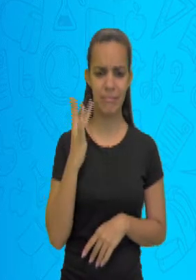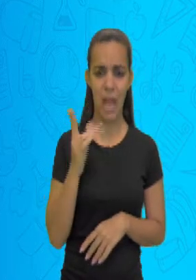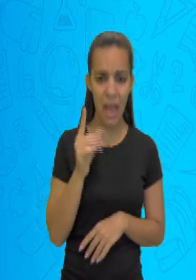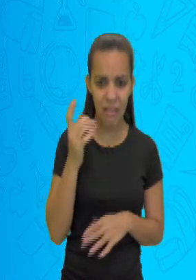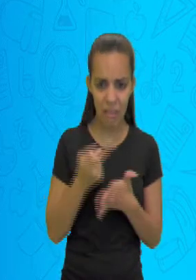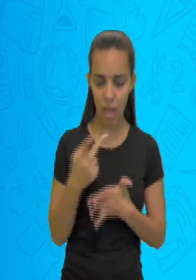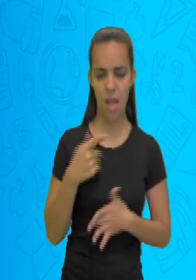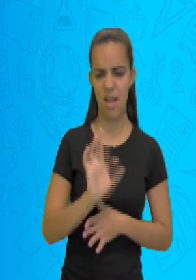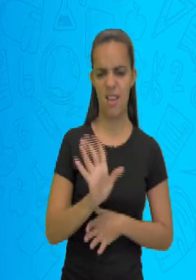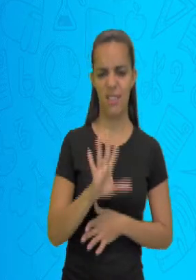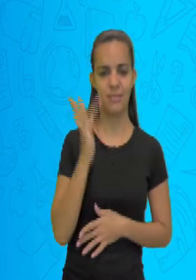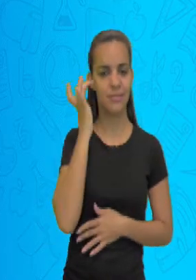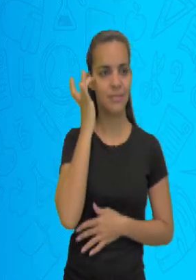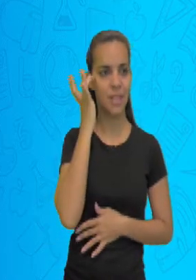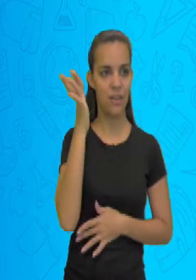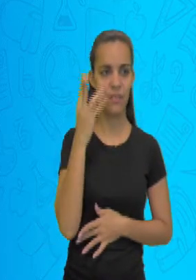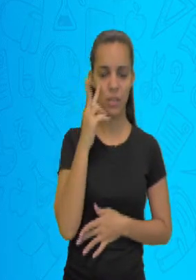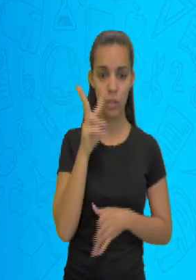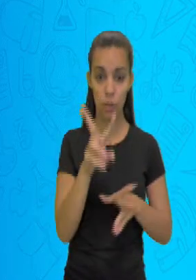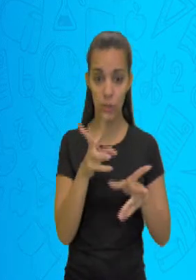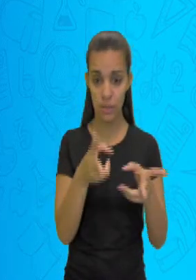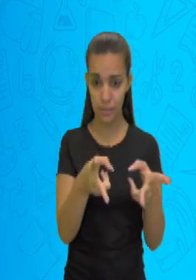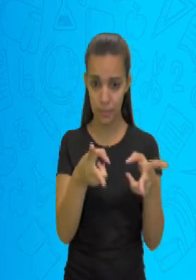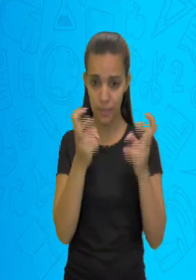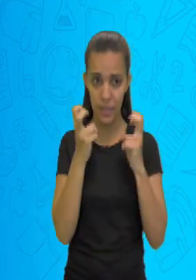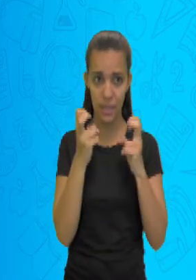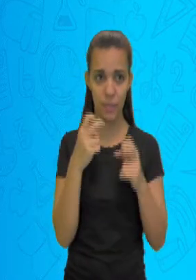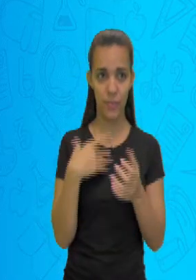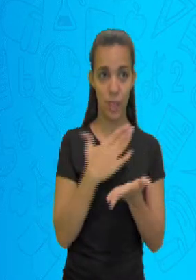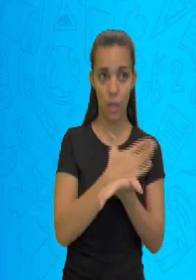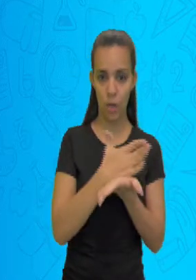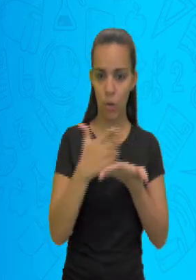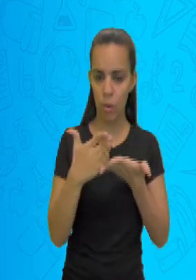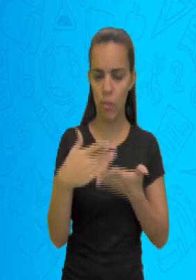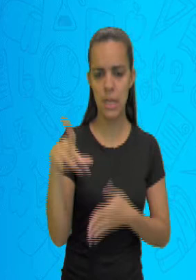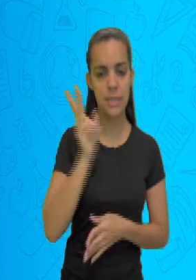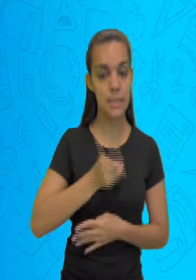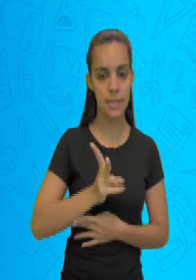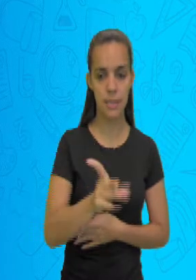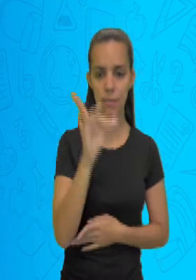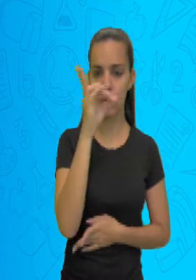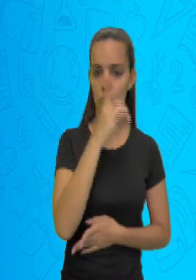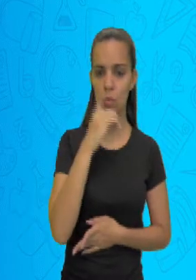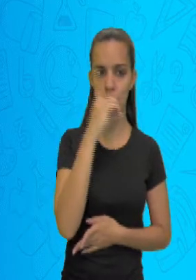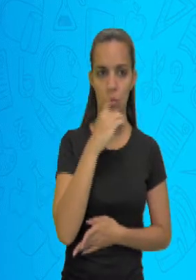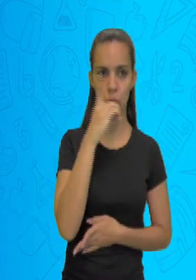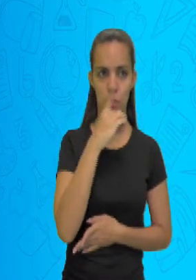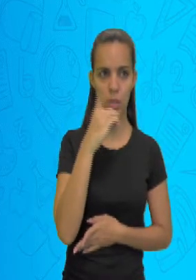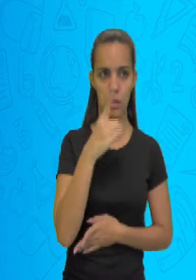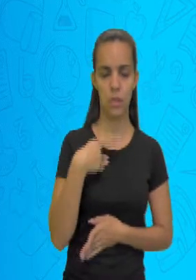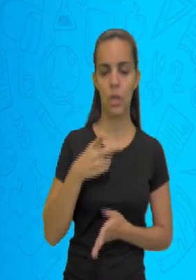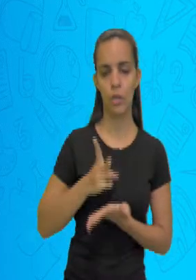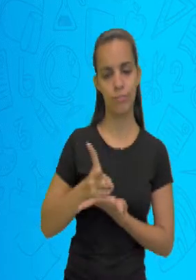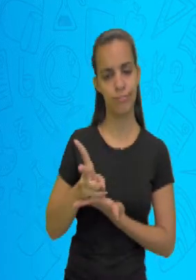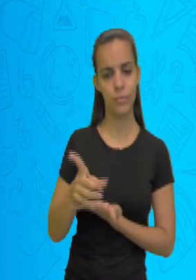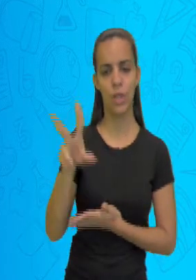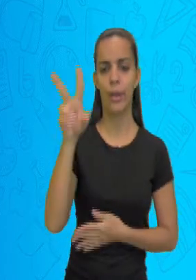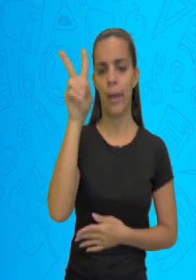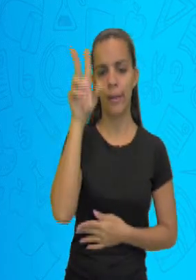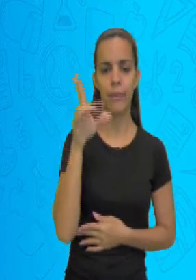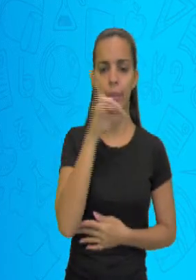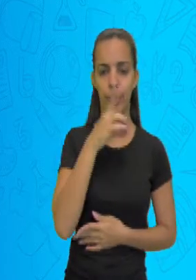esse calendário? Simples, é só você começar do domingo e ir falando os dias da semana.